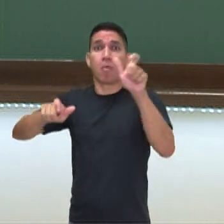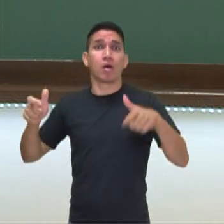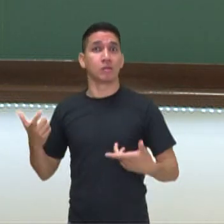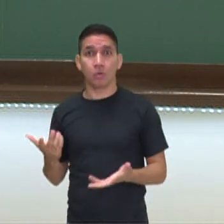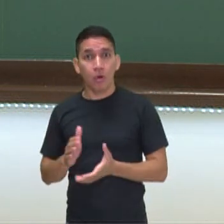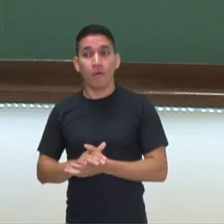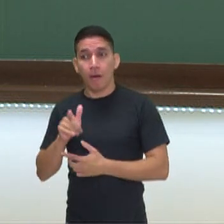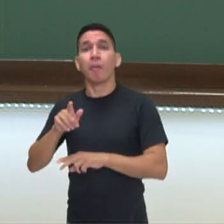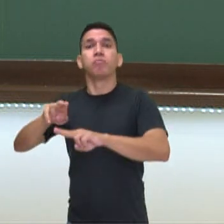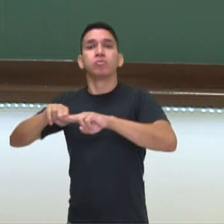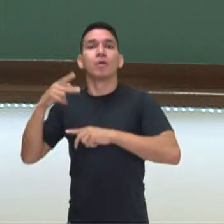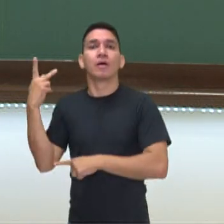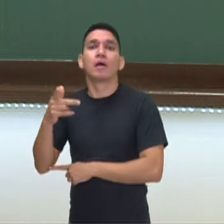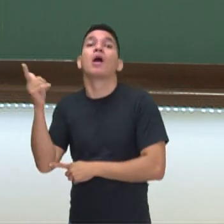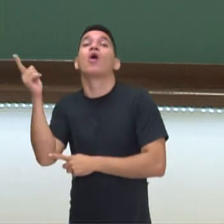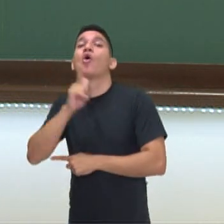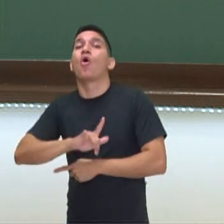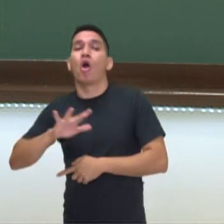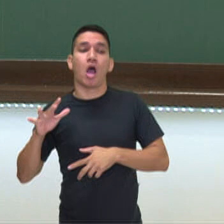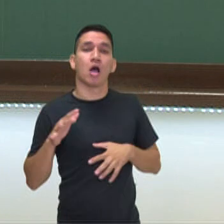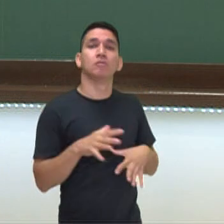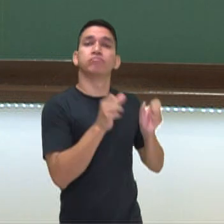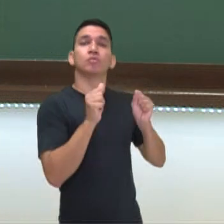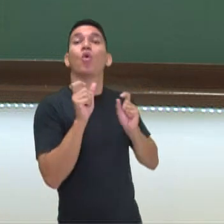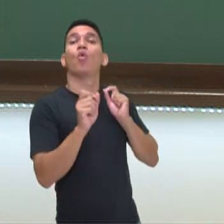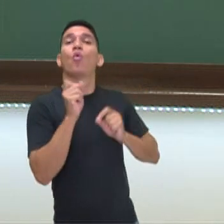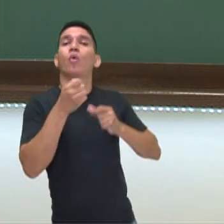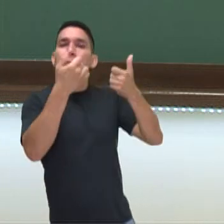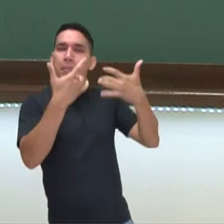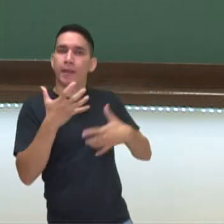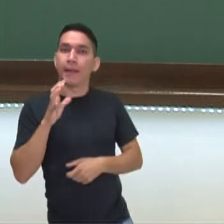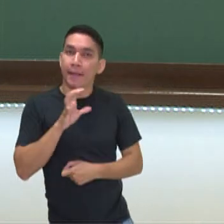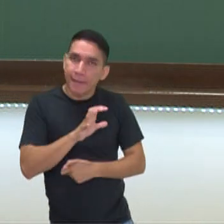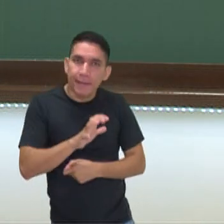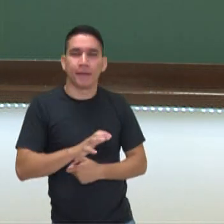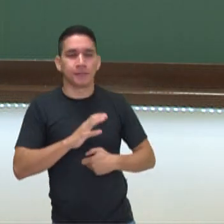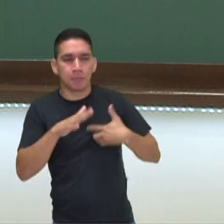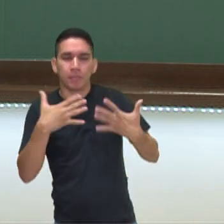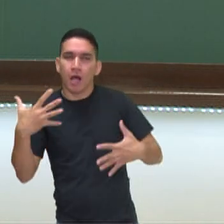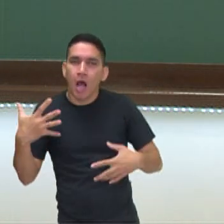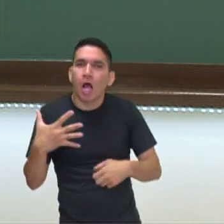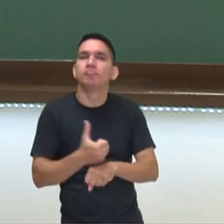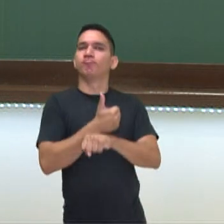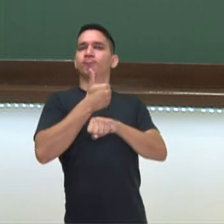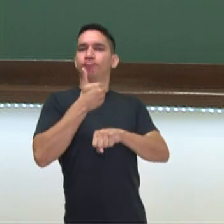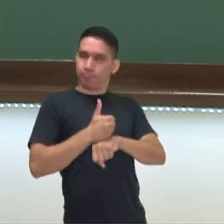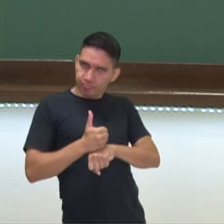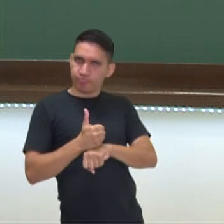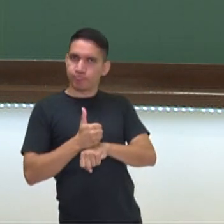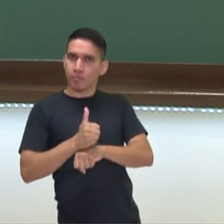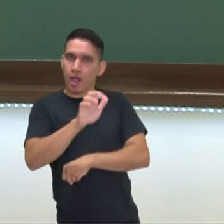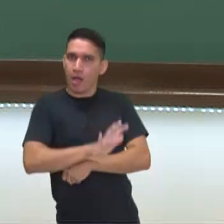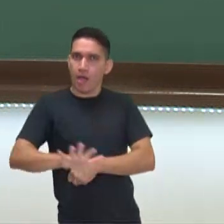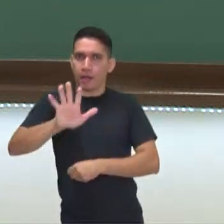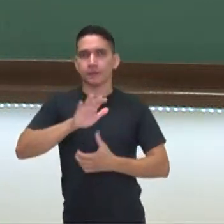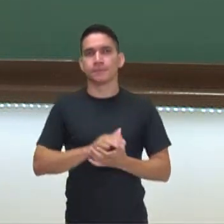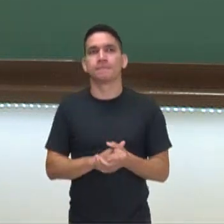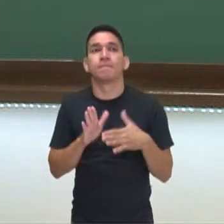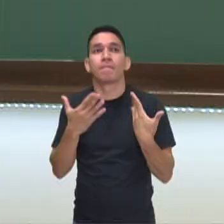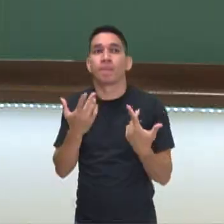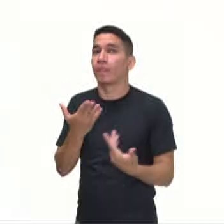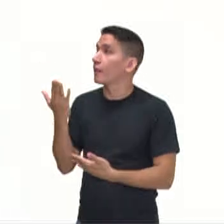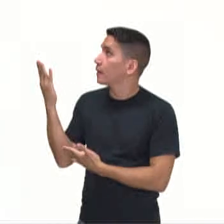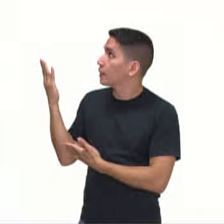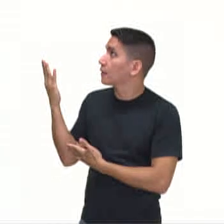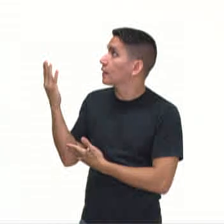que ele conquistasse essa região, o que explica esse domínio espanhol sobre essas regiões, né? Então, ali